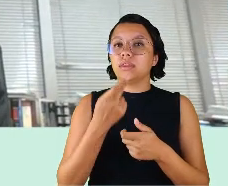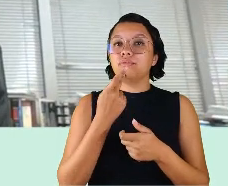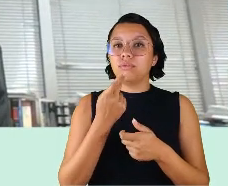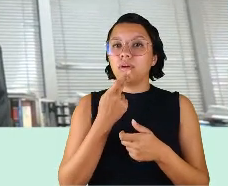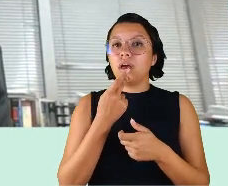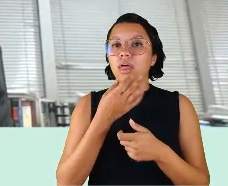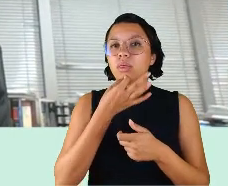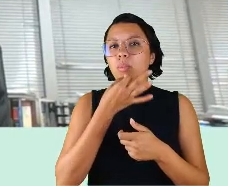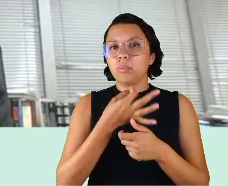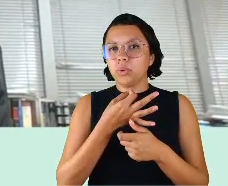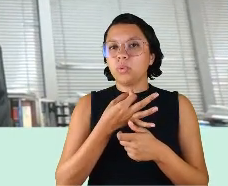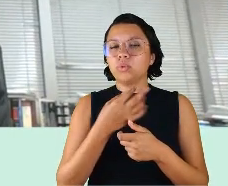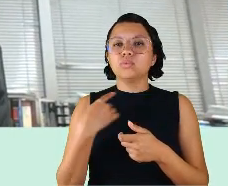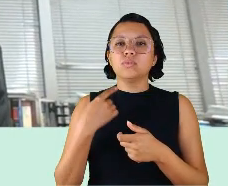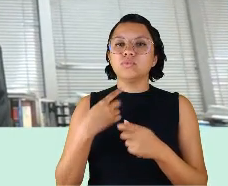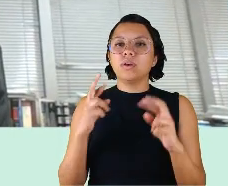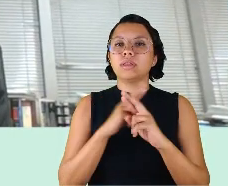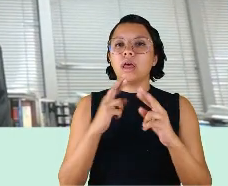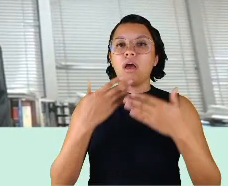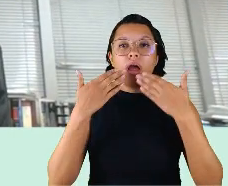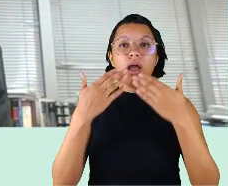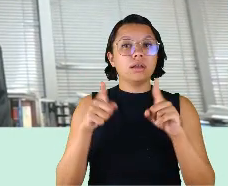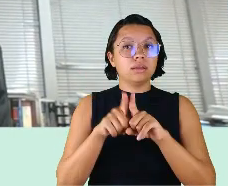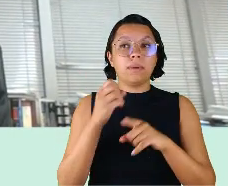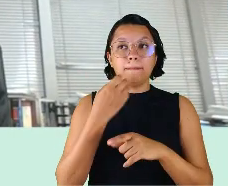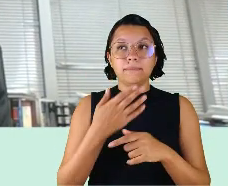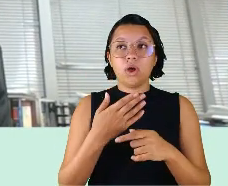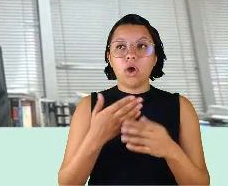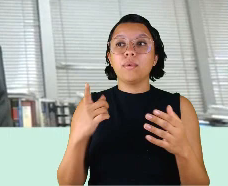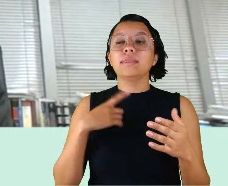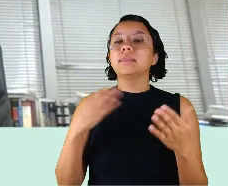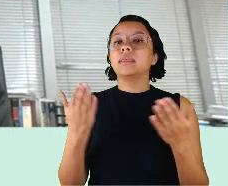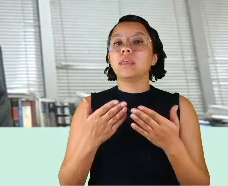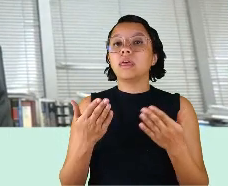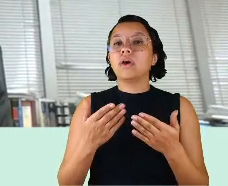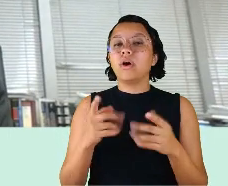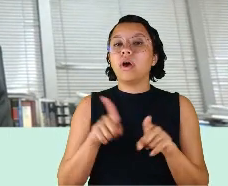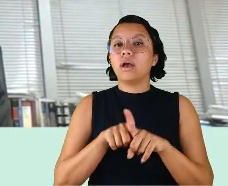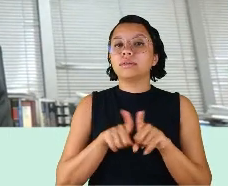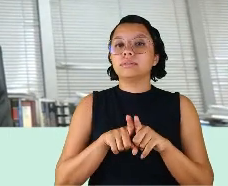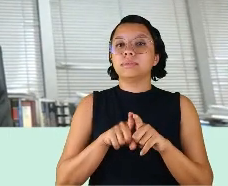bom em relação às audiências, né? E há também agora